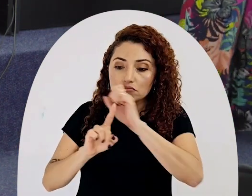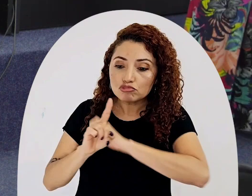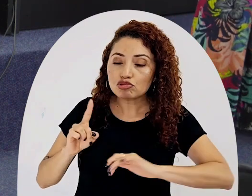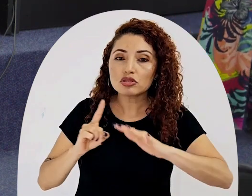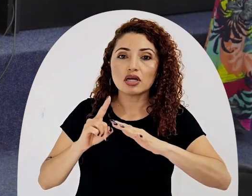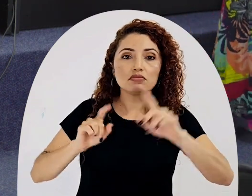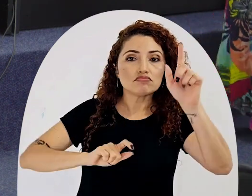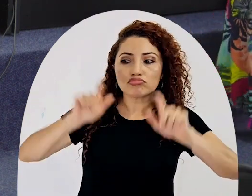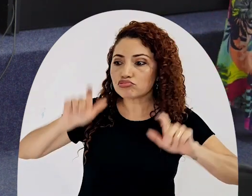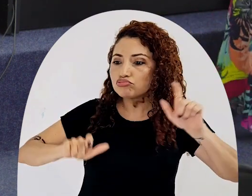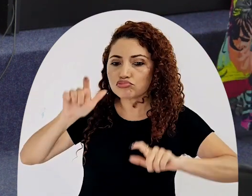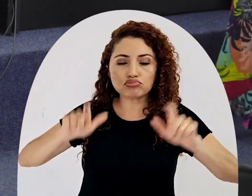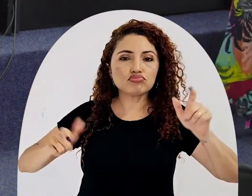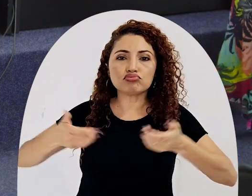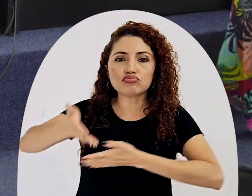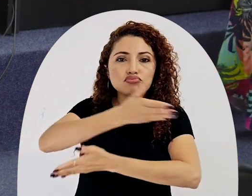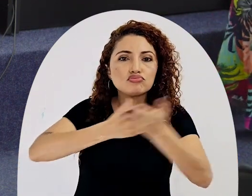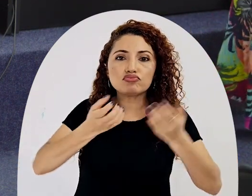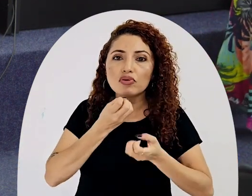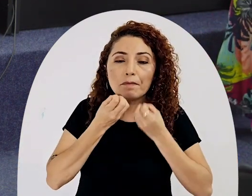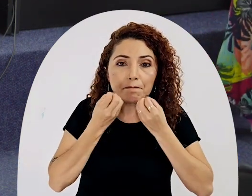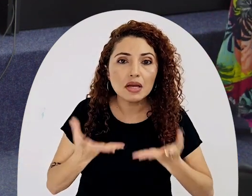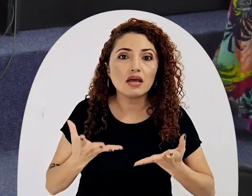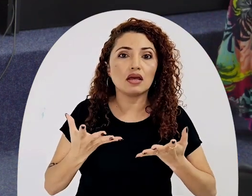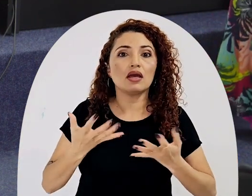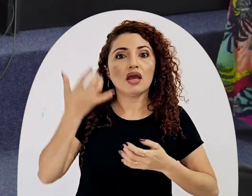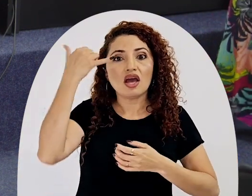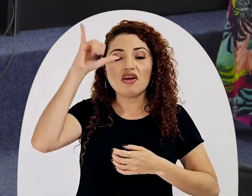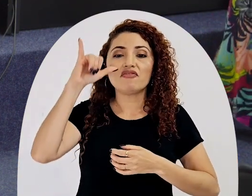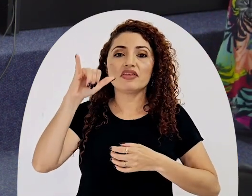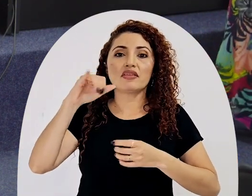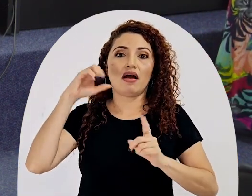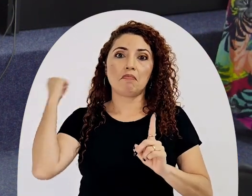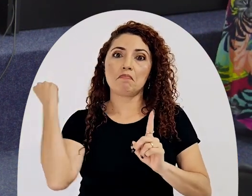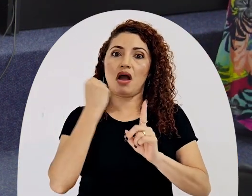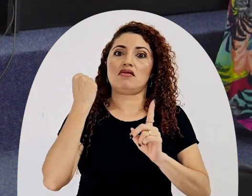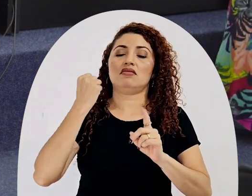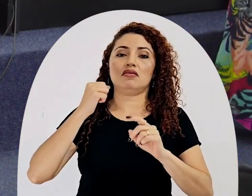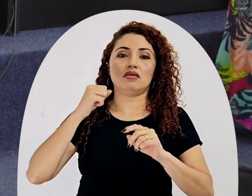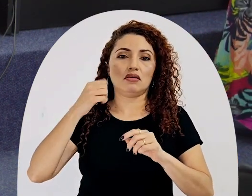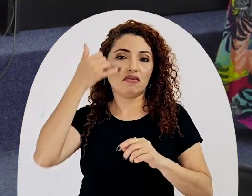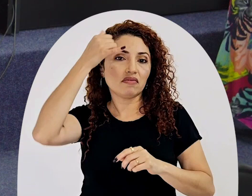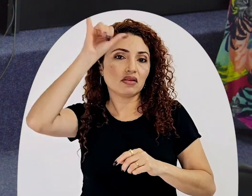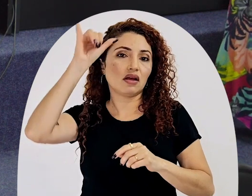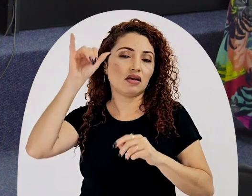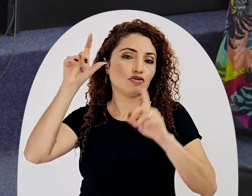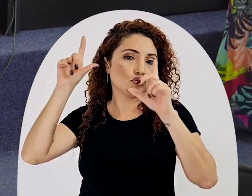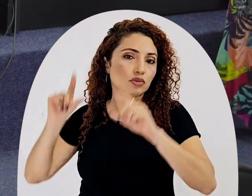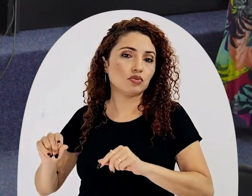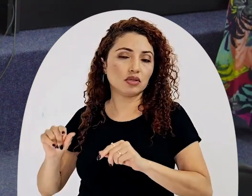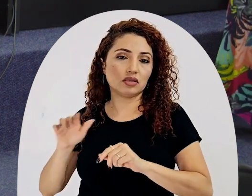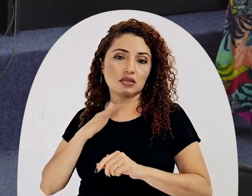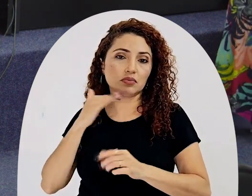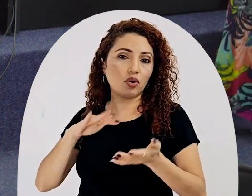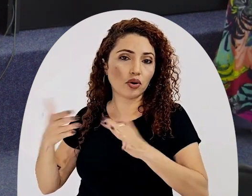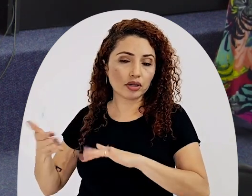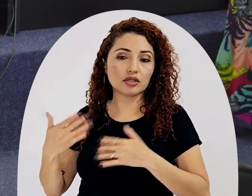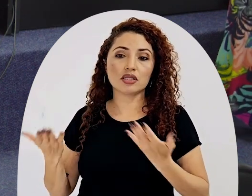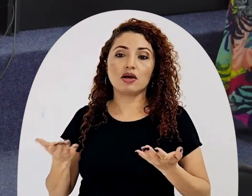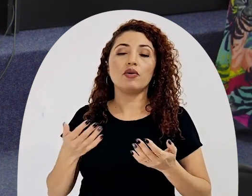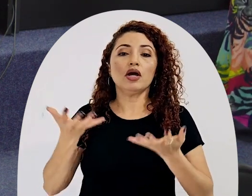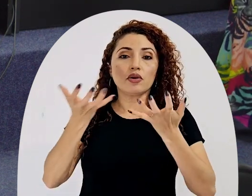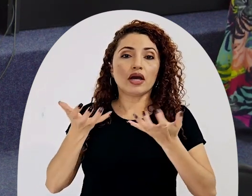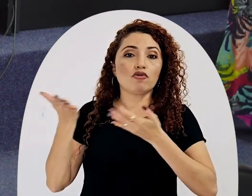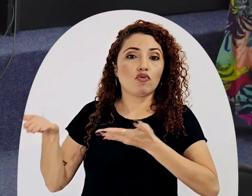em sociedade, né, e que menos pessoas morram também, né. Eu queria convidar a Letícia, que vai falar